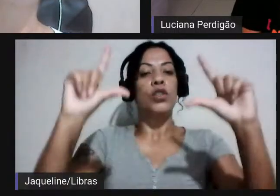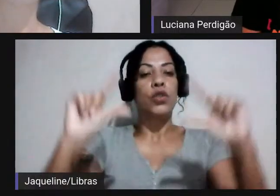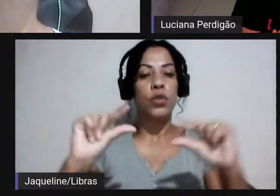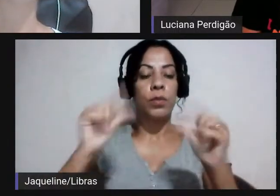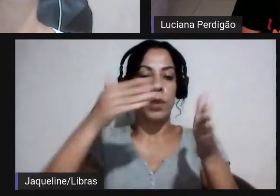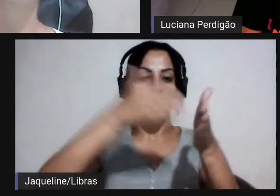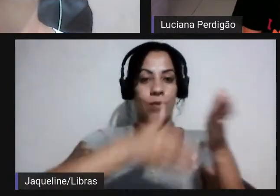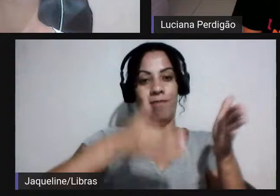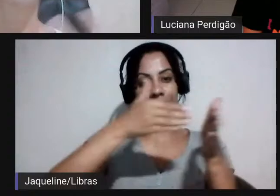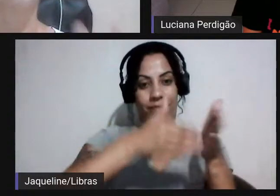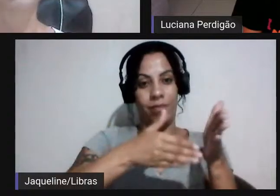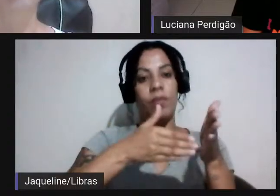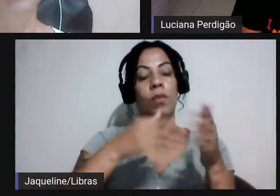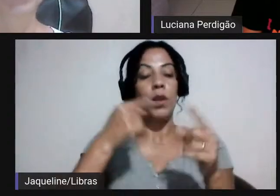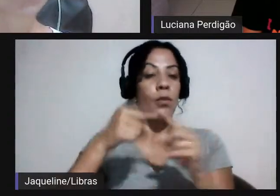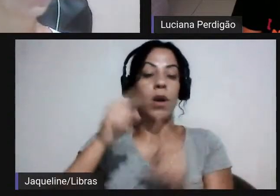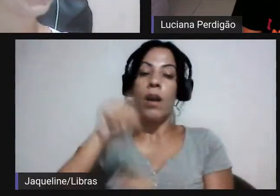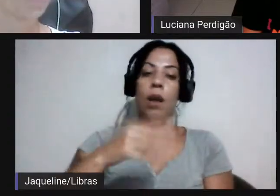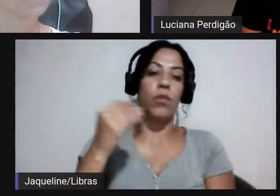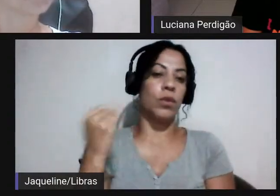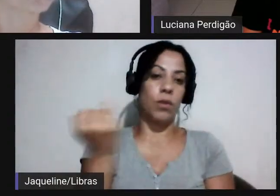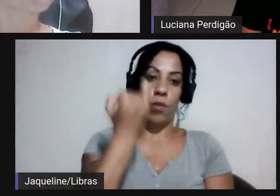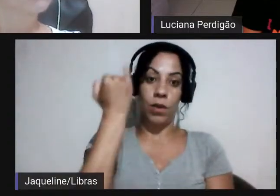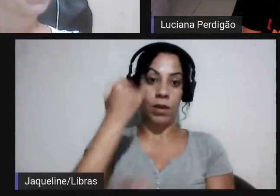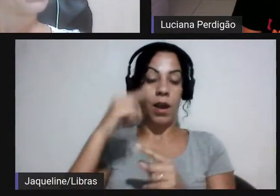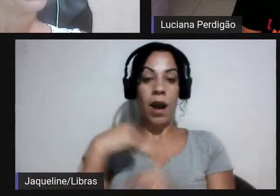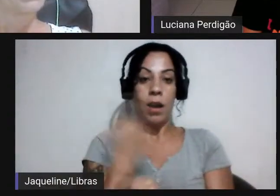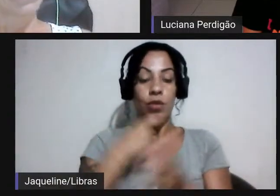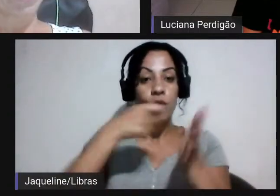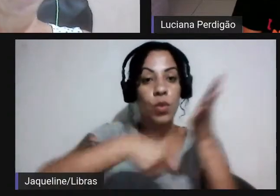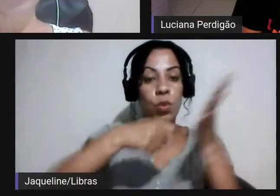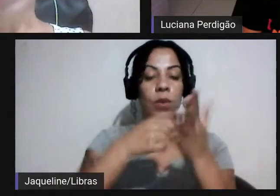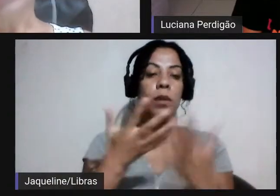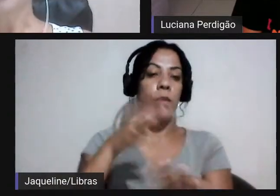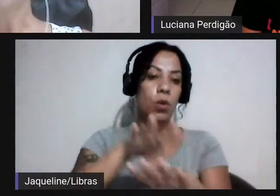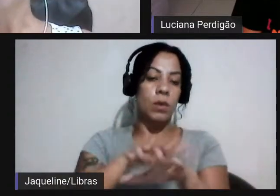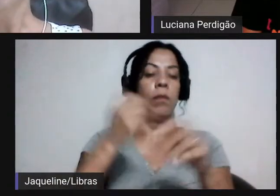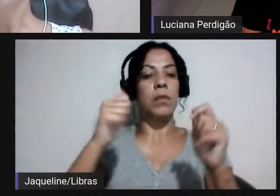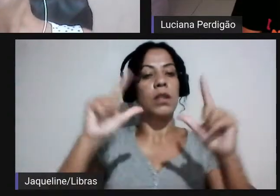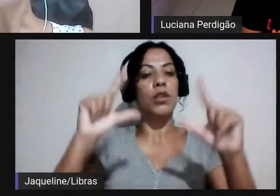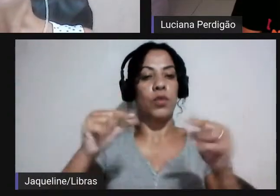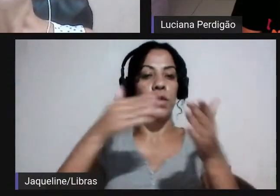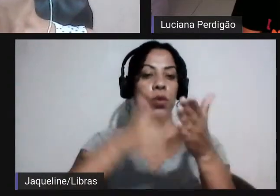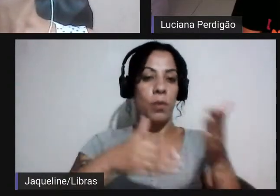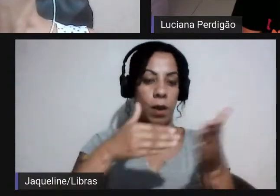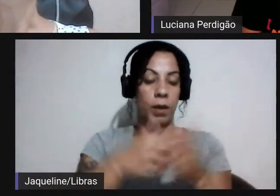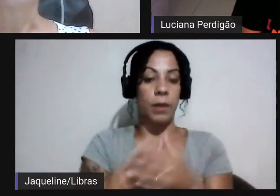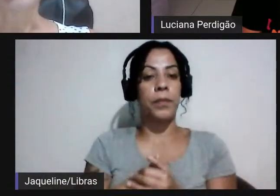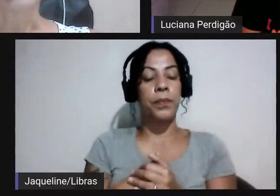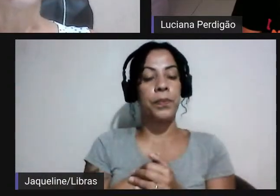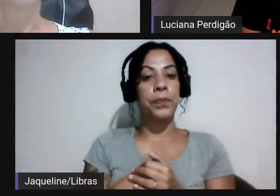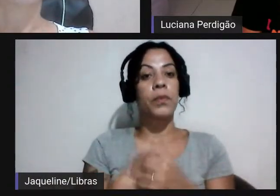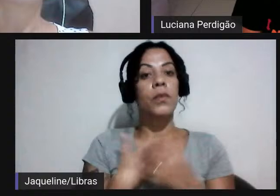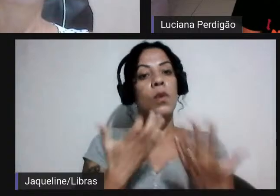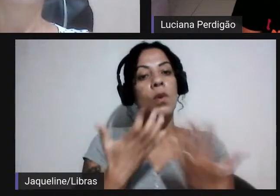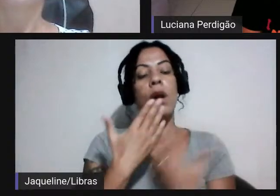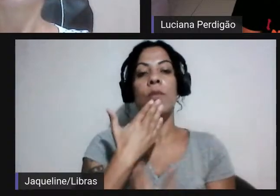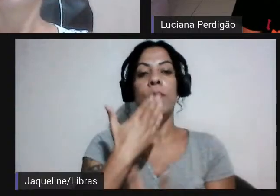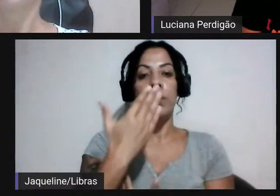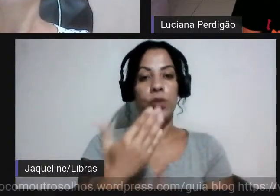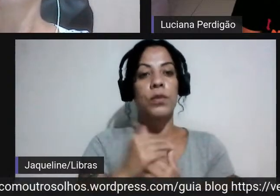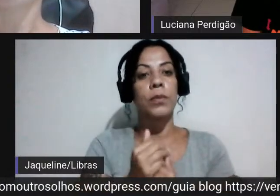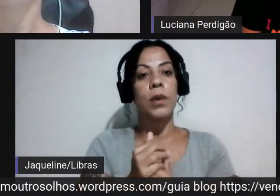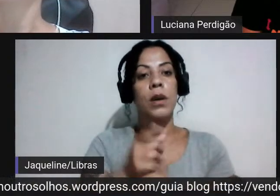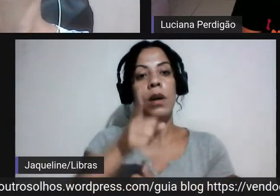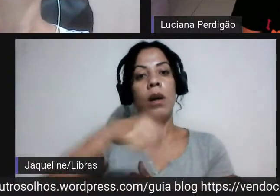tão importante quando a gente luta pela inclusão. Eu gostaria de pedir que aquelas pessoas